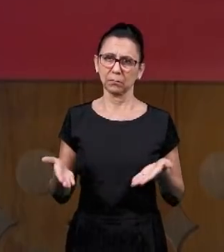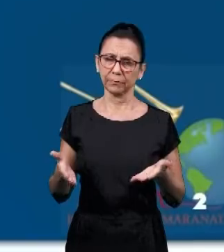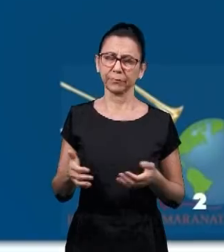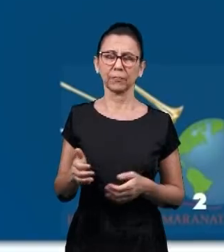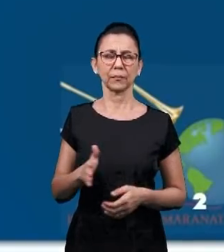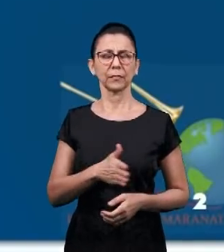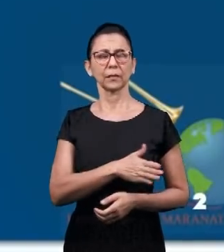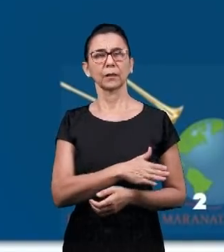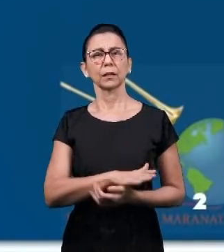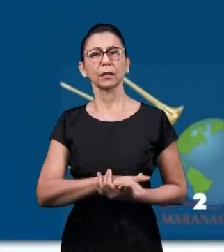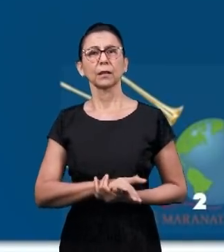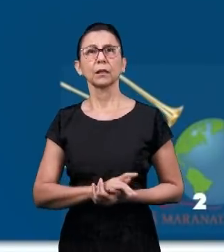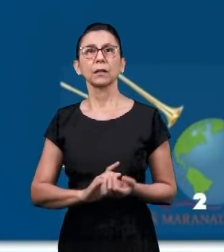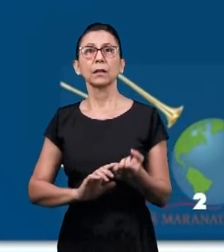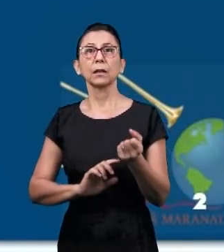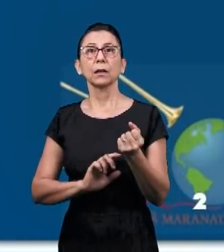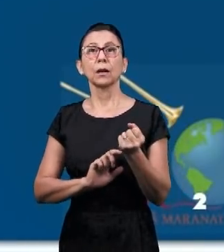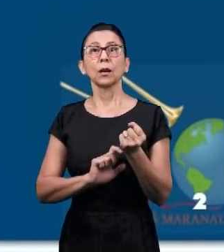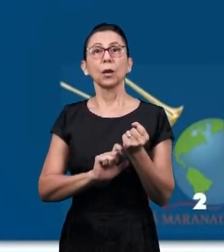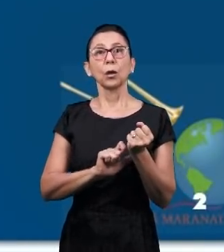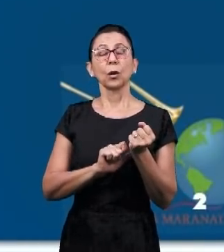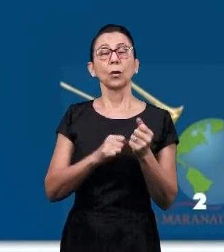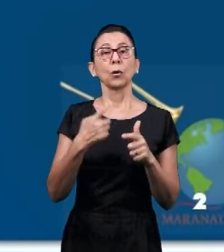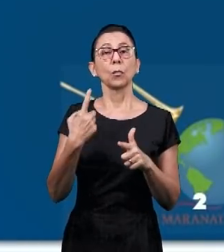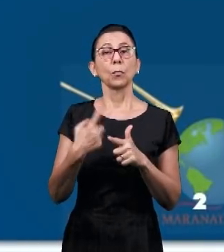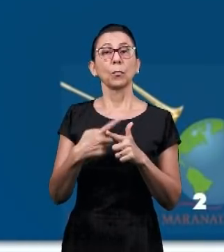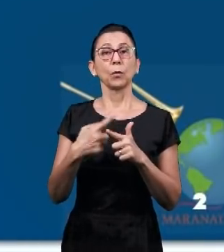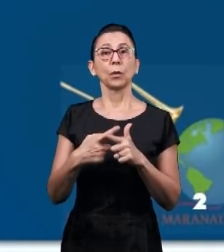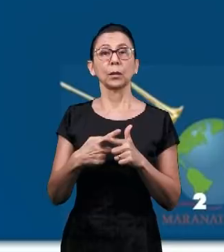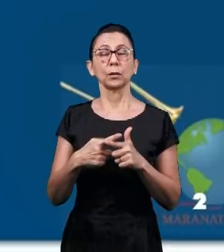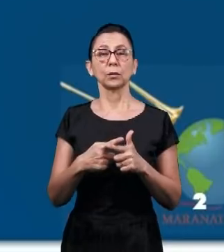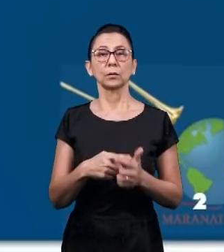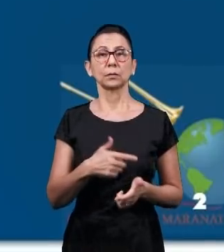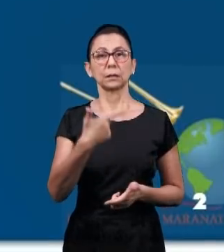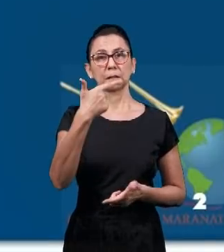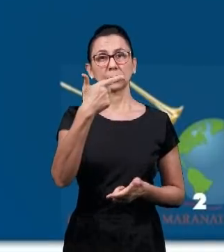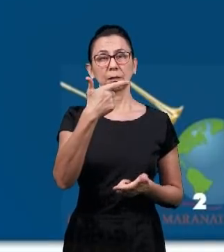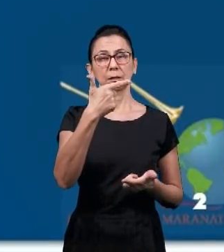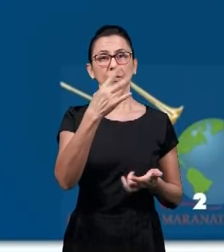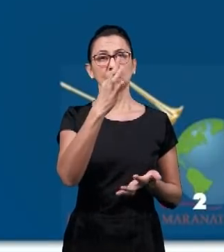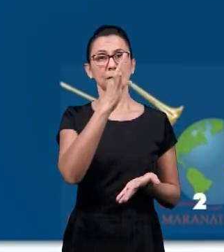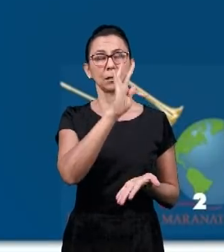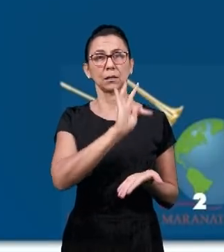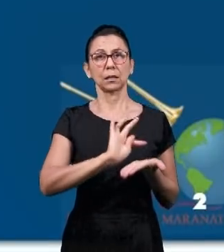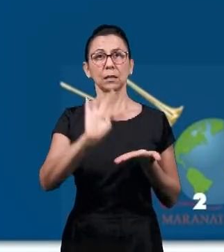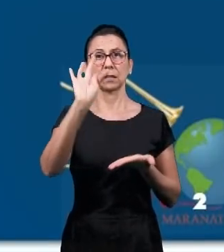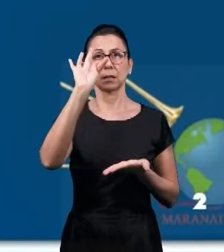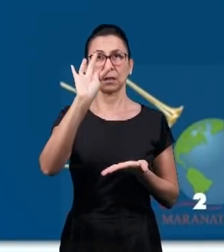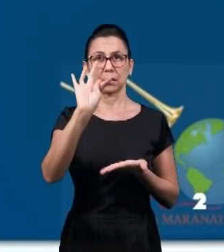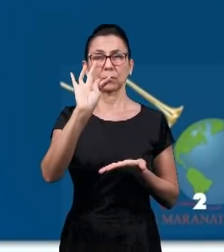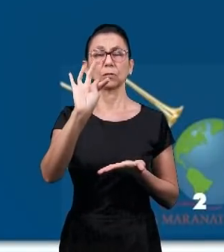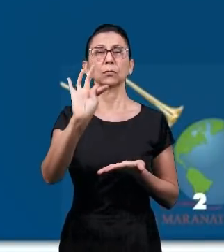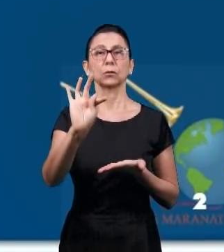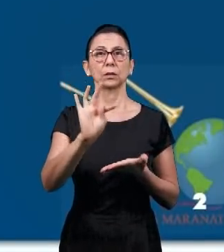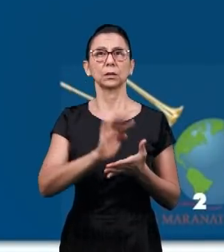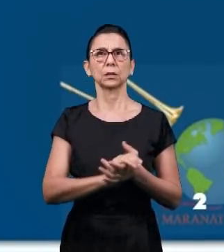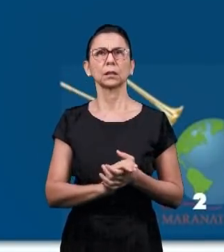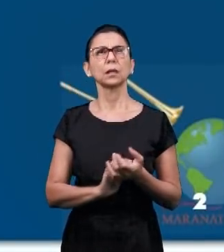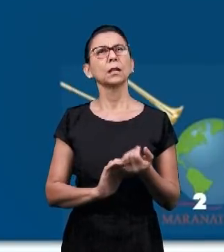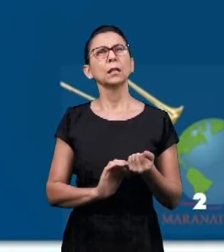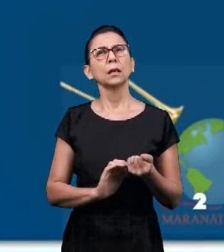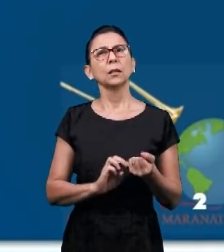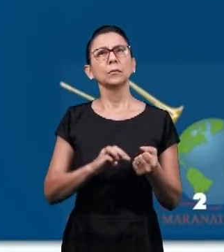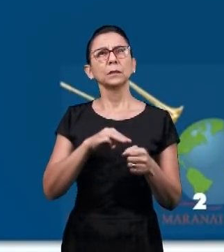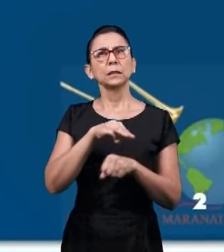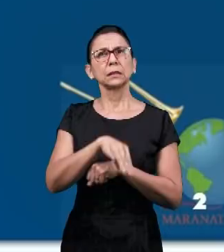Porque já o mistério da injustiça, esse é o texto em 2 Tessalônica 2,7, porque já o mistério da injustiça